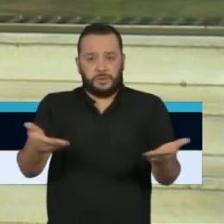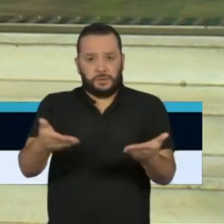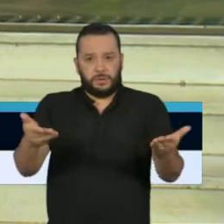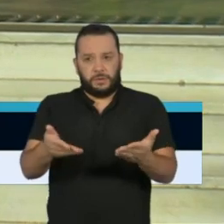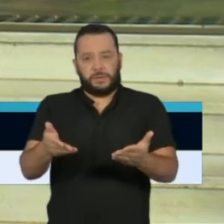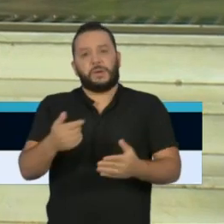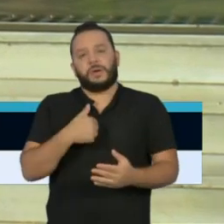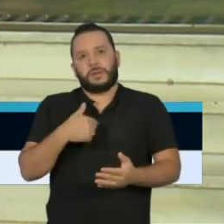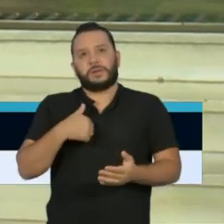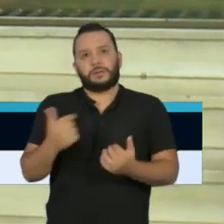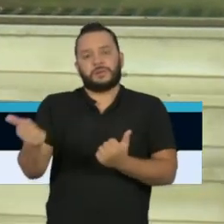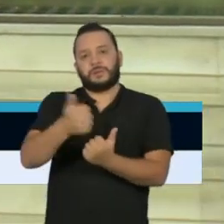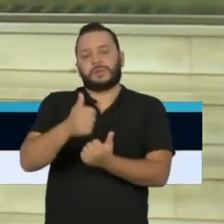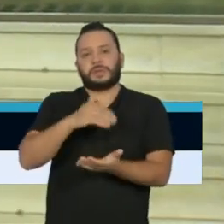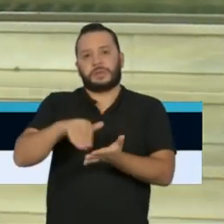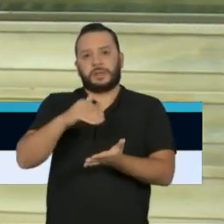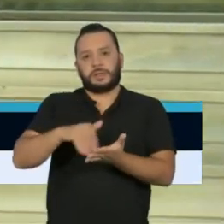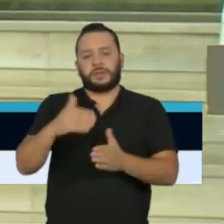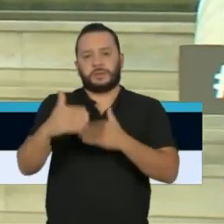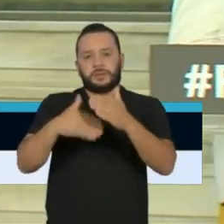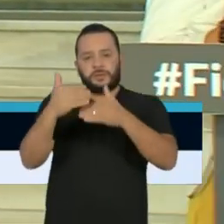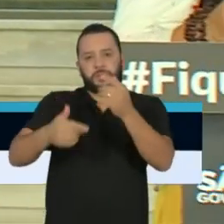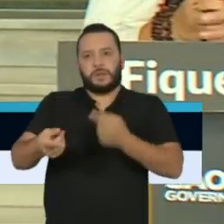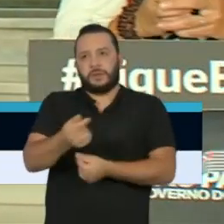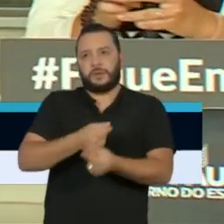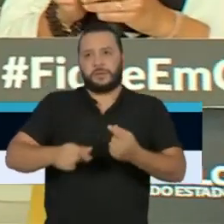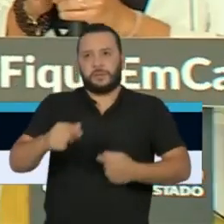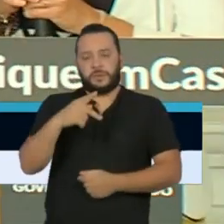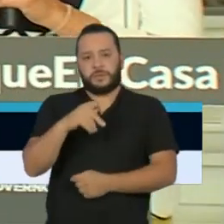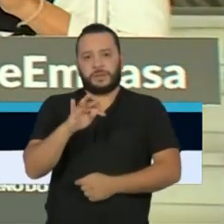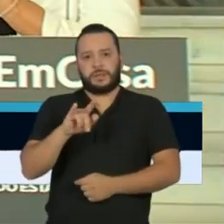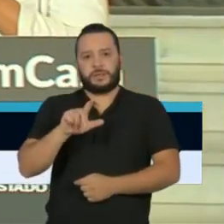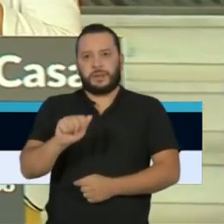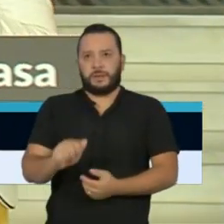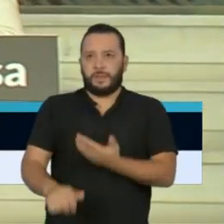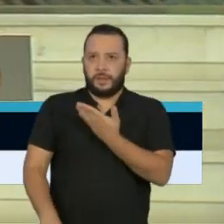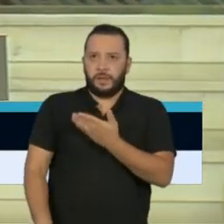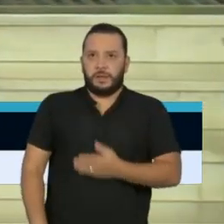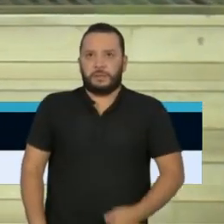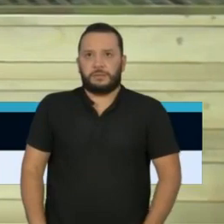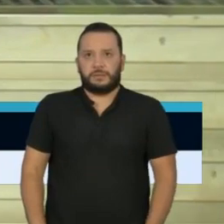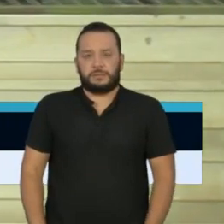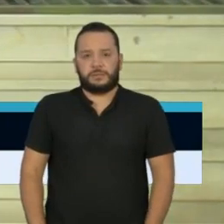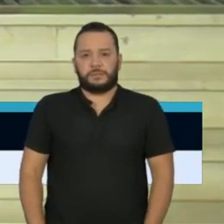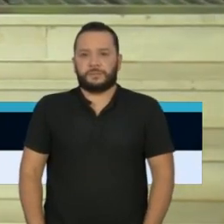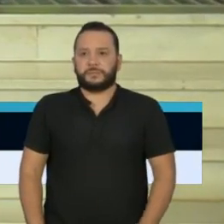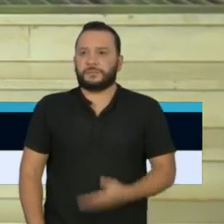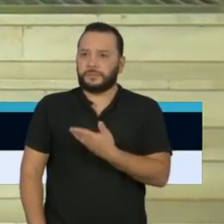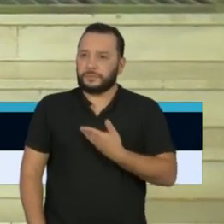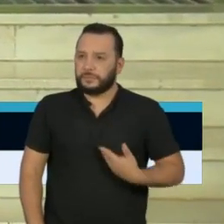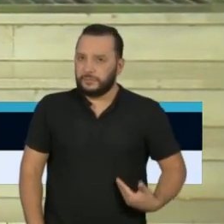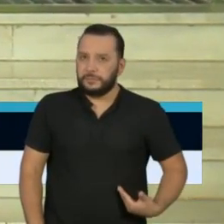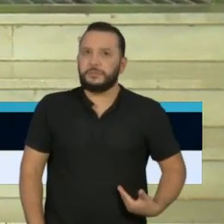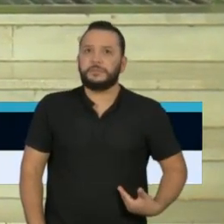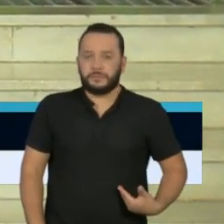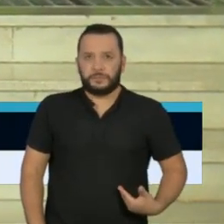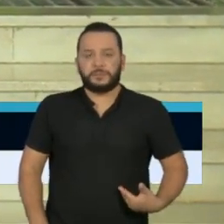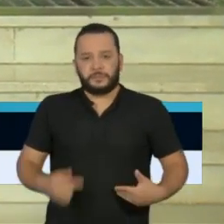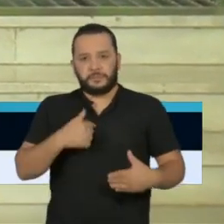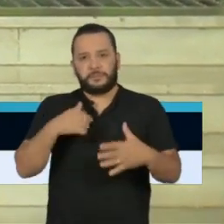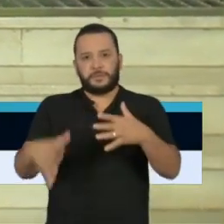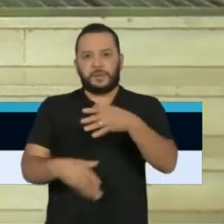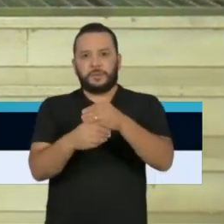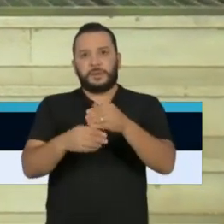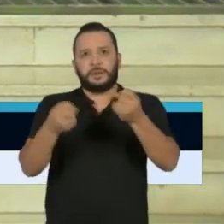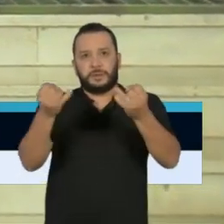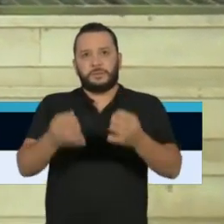à nossa secretária de Desenvolvimento Econômico, Patrícia Ellen. Governador, eu queria complementar